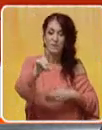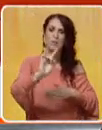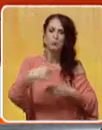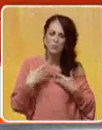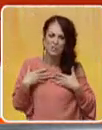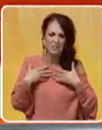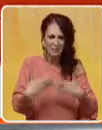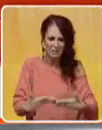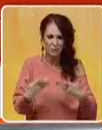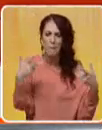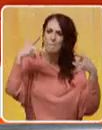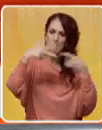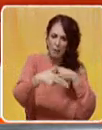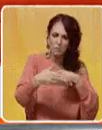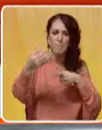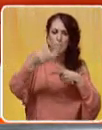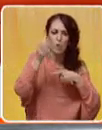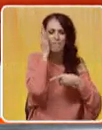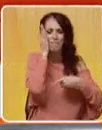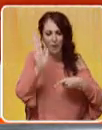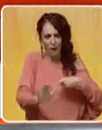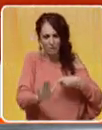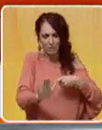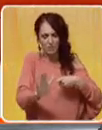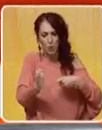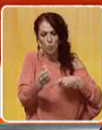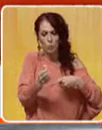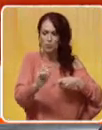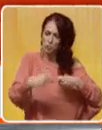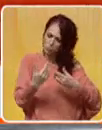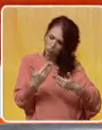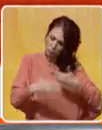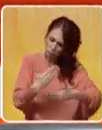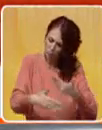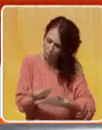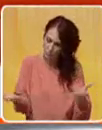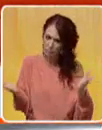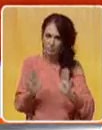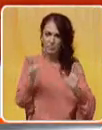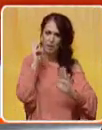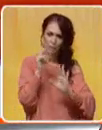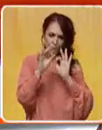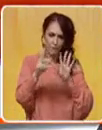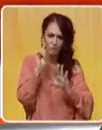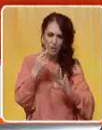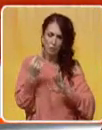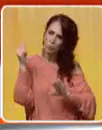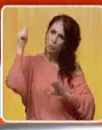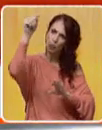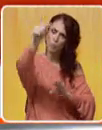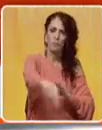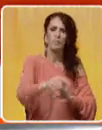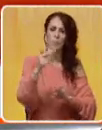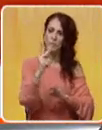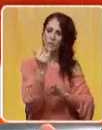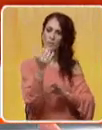cansativo e nós fazíamos uma pausa no porto e e assim continuou a a a vida da da viagem para moneres